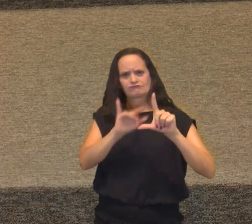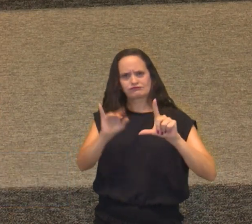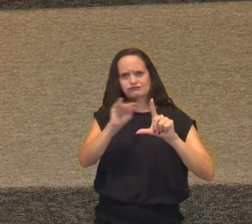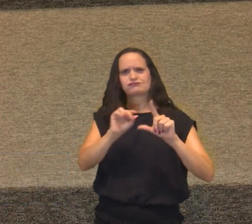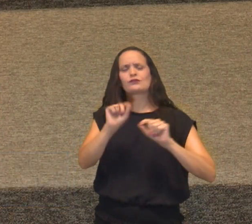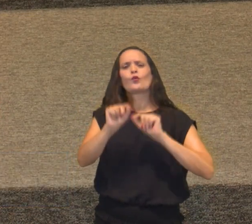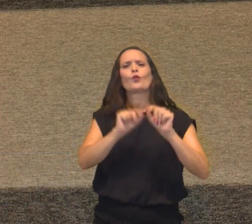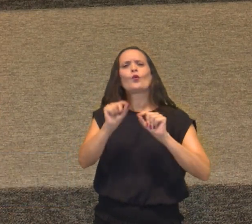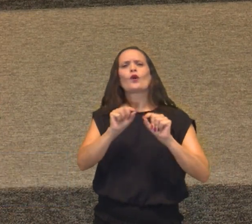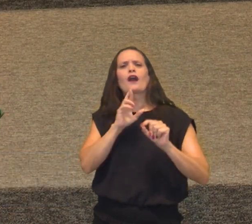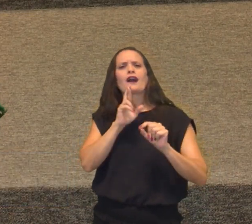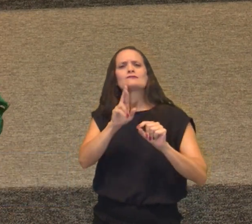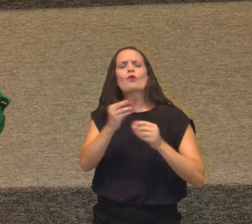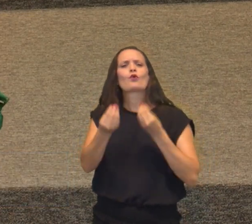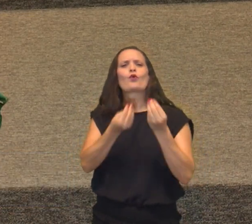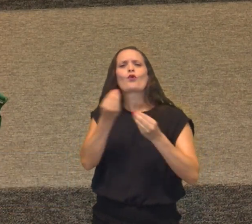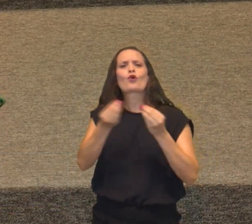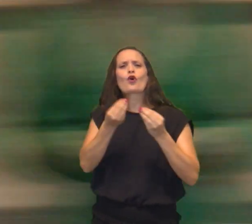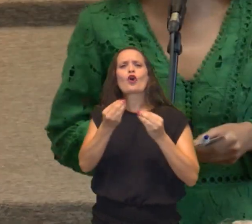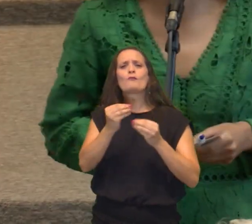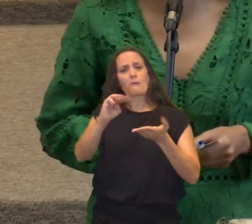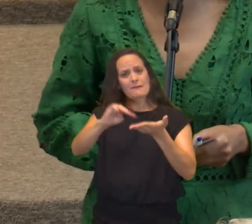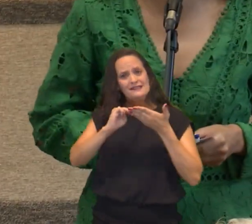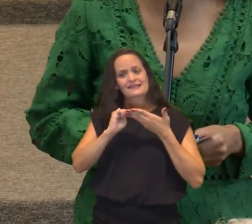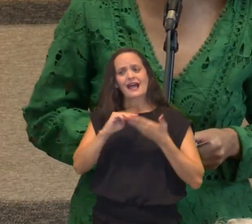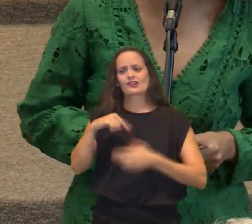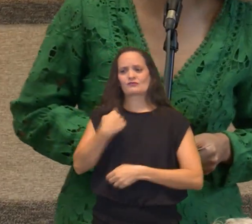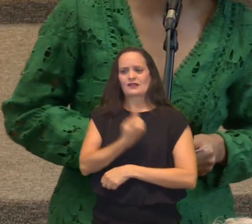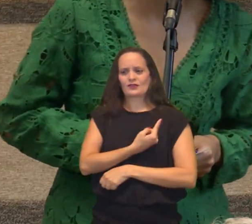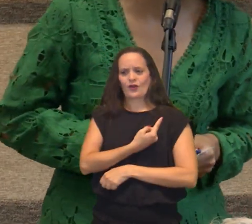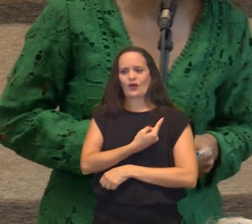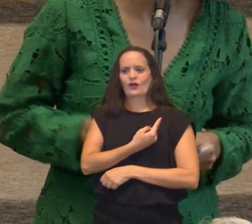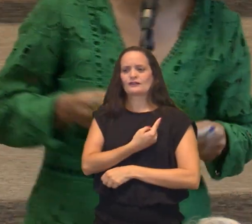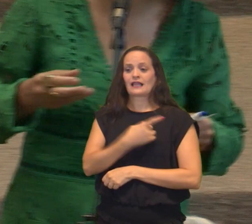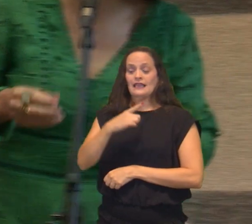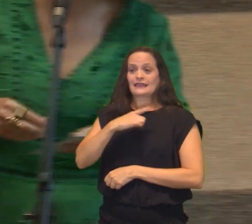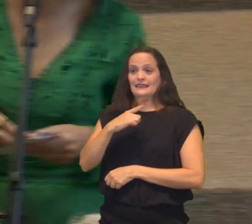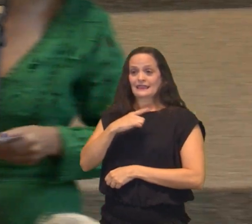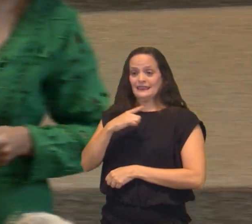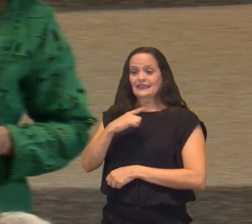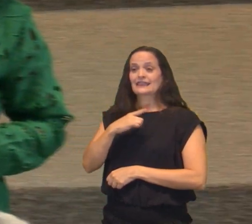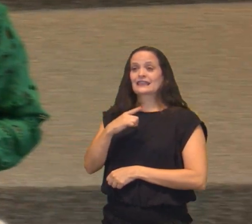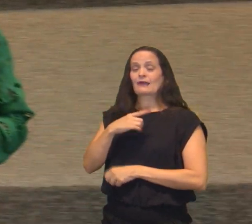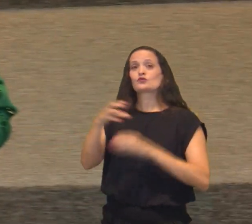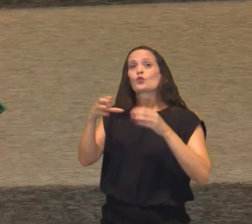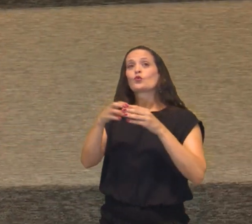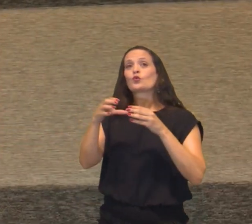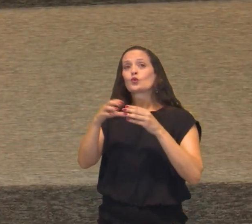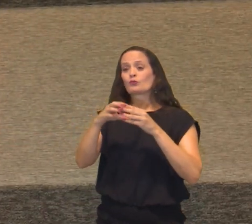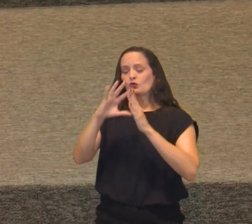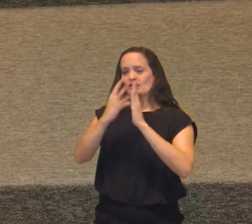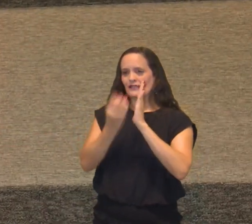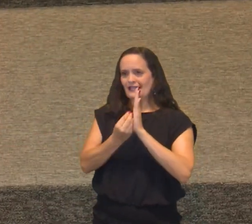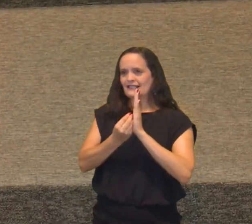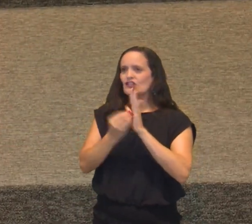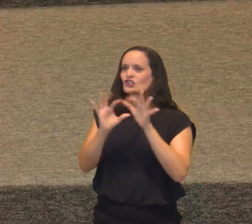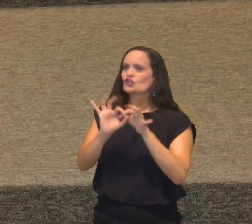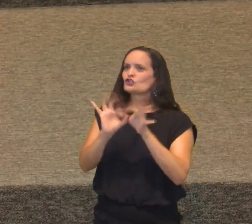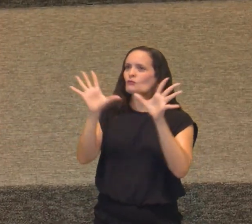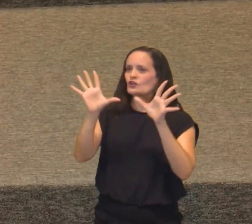transmissão. Irmão, nos envie uma mensagem. Temos uma equipe da igreja neste momento à